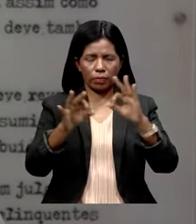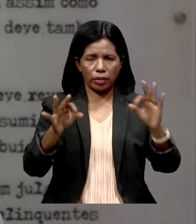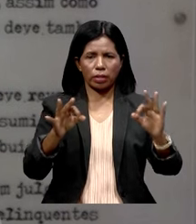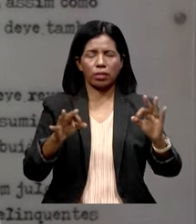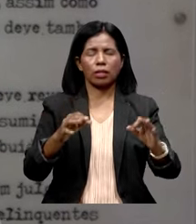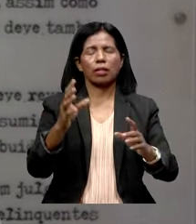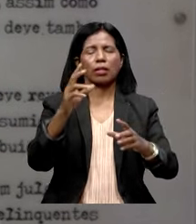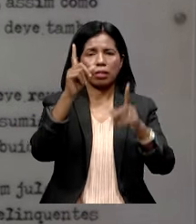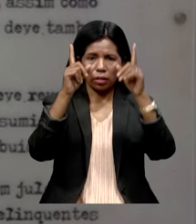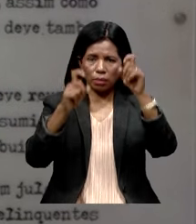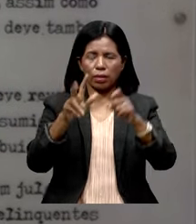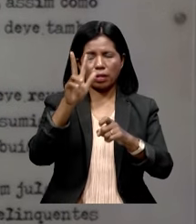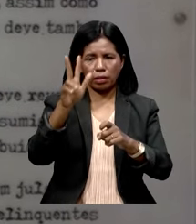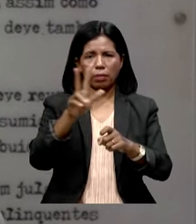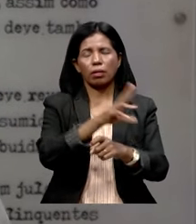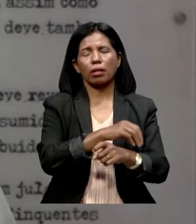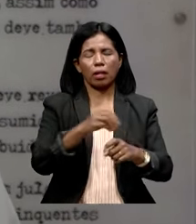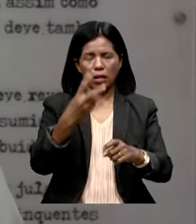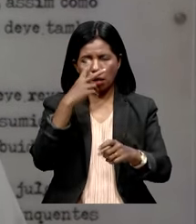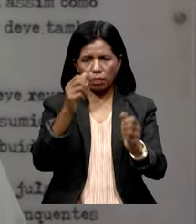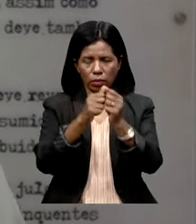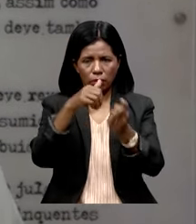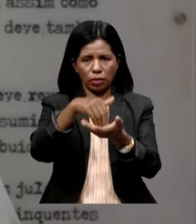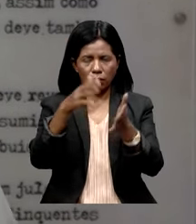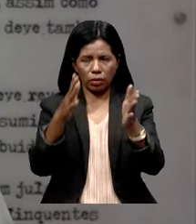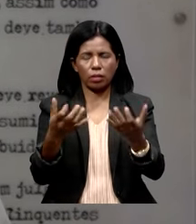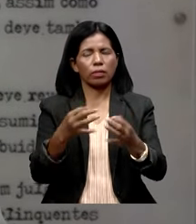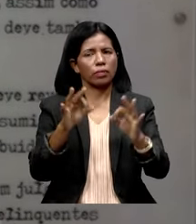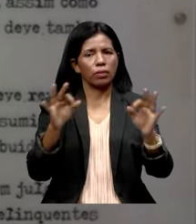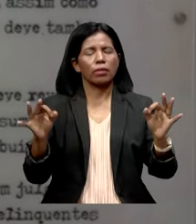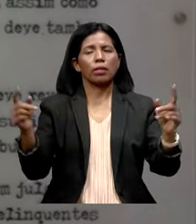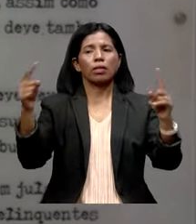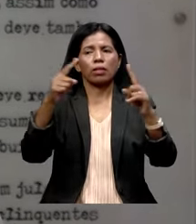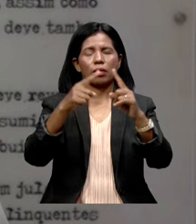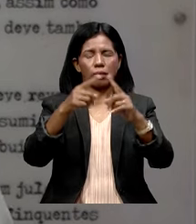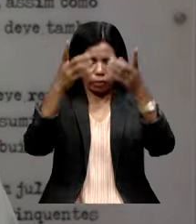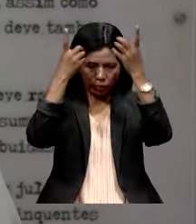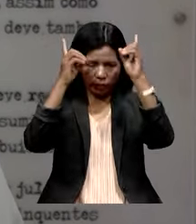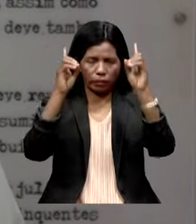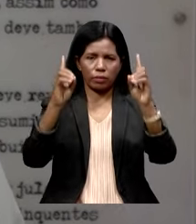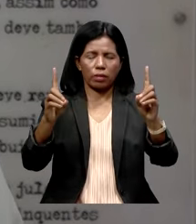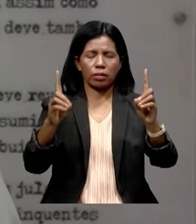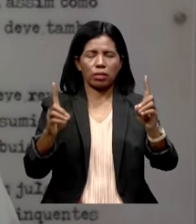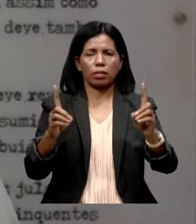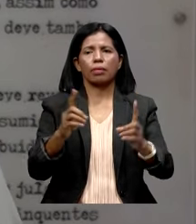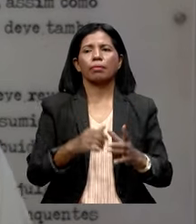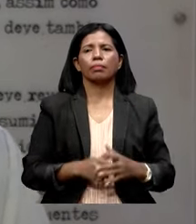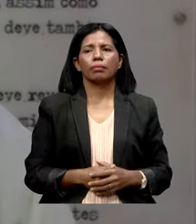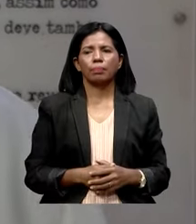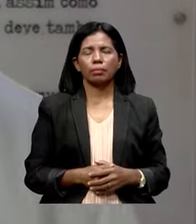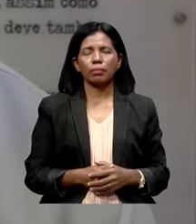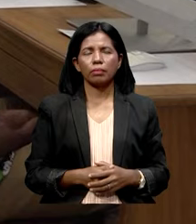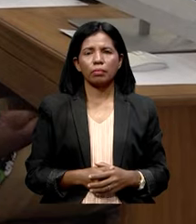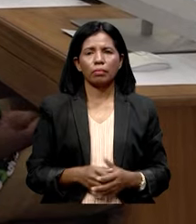né? Precisa tu acompanhar estudantes, né? Tô, pelo menos termina ano escolar, né? O problema é